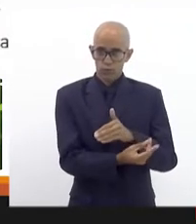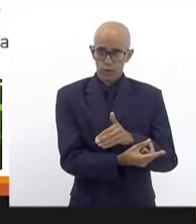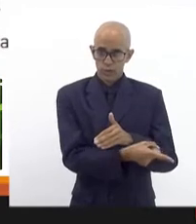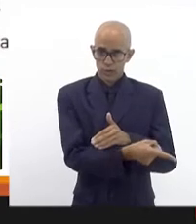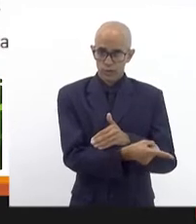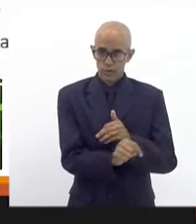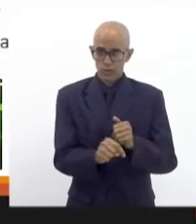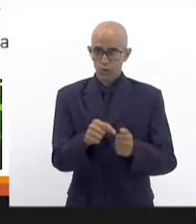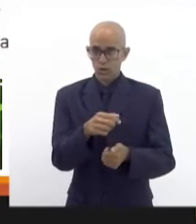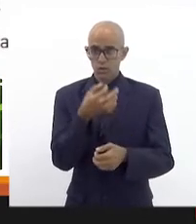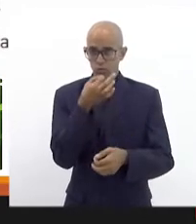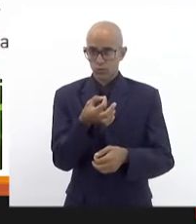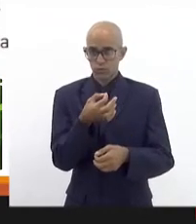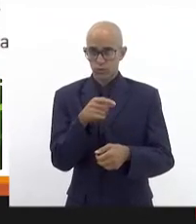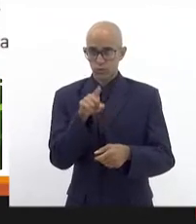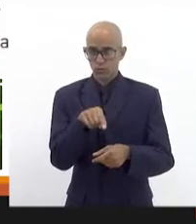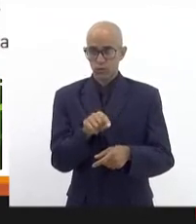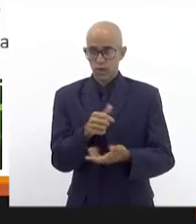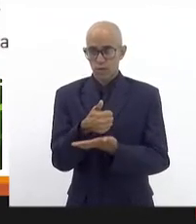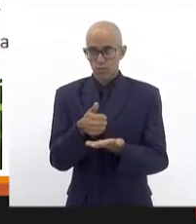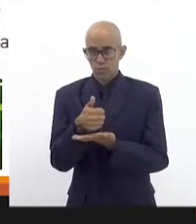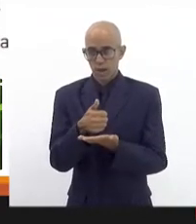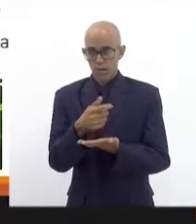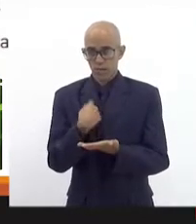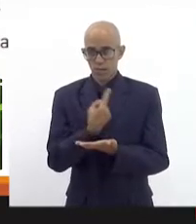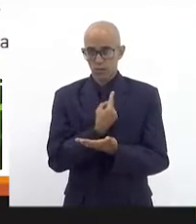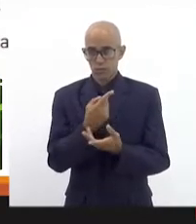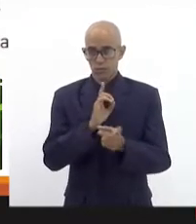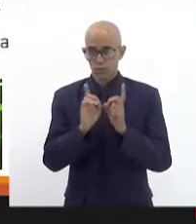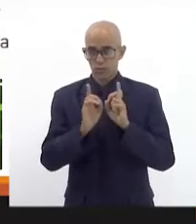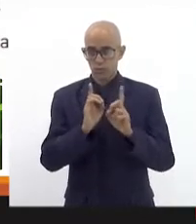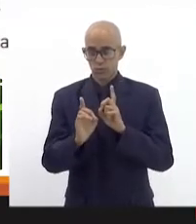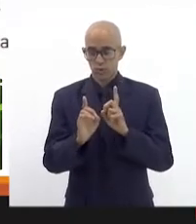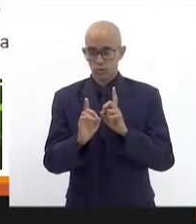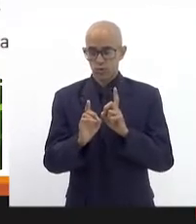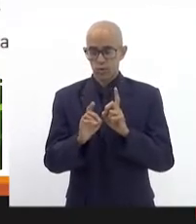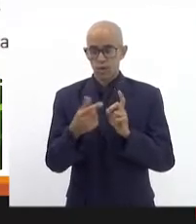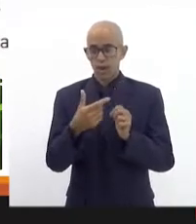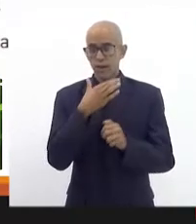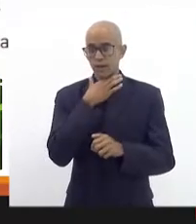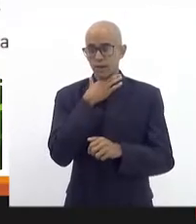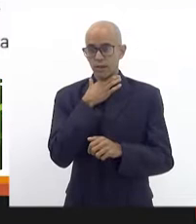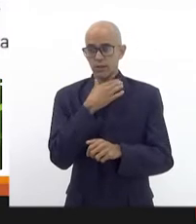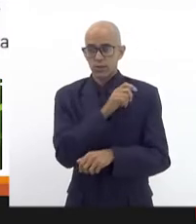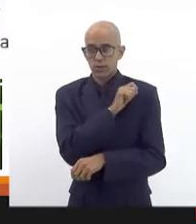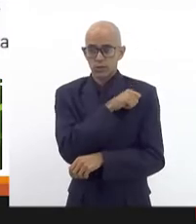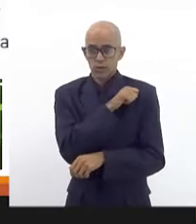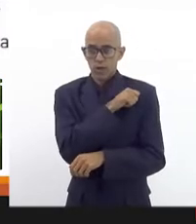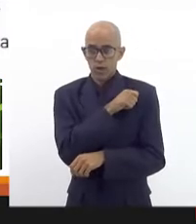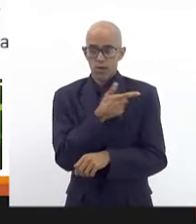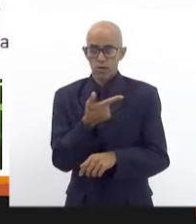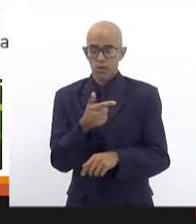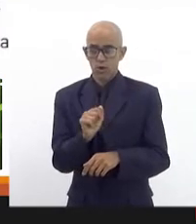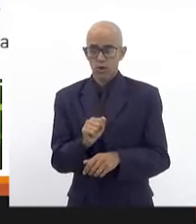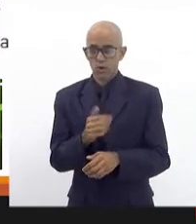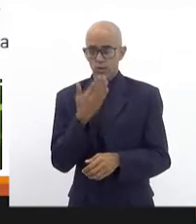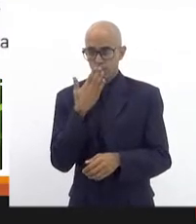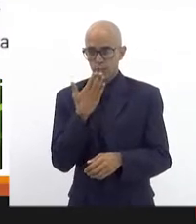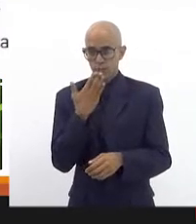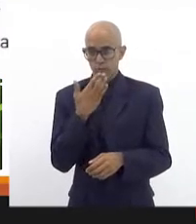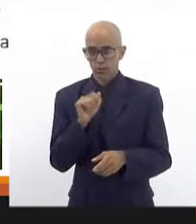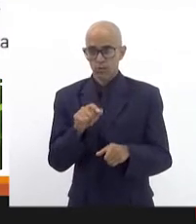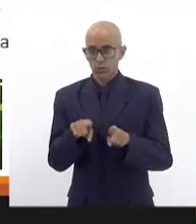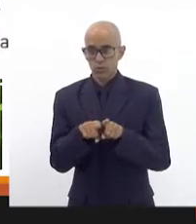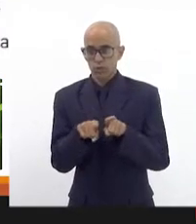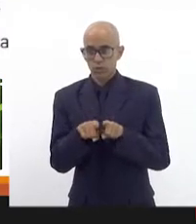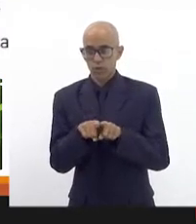de todas as nossas discussões, que é a estagnação fiscal e a crise fiscal, a desindustrialização do Estado, e uma busca